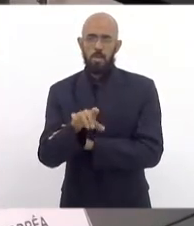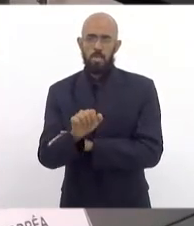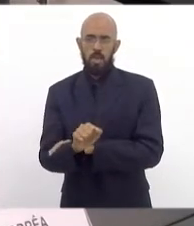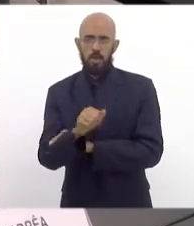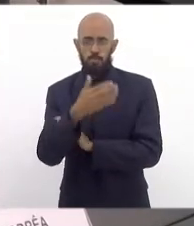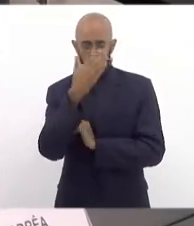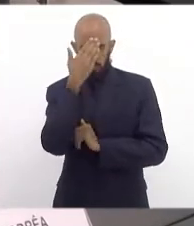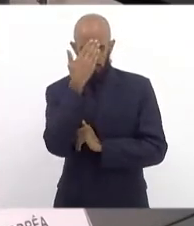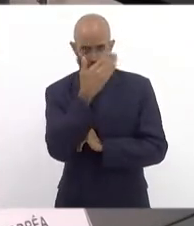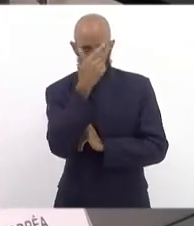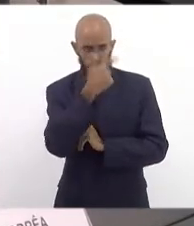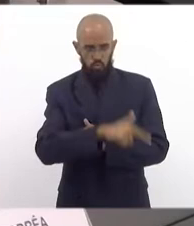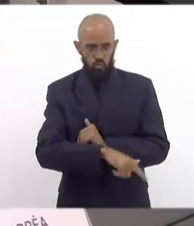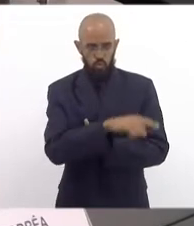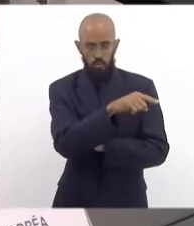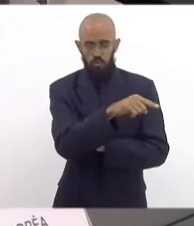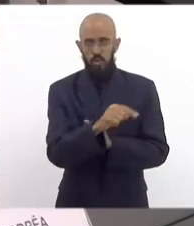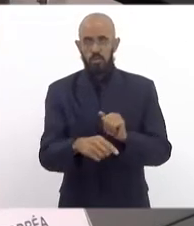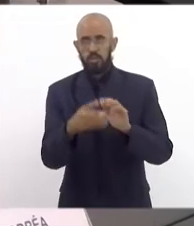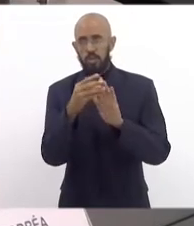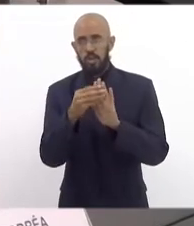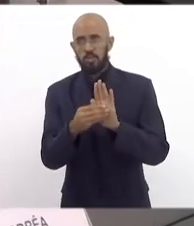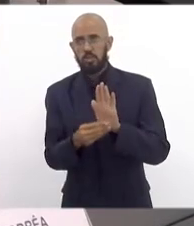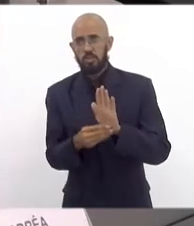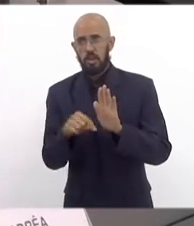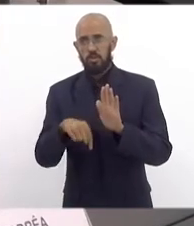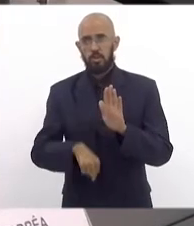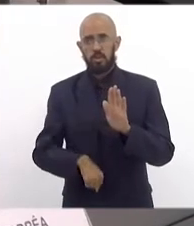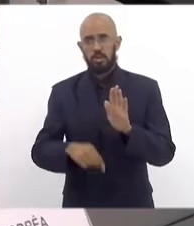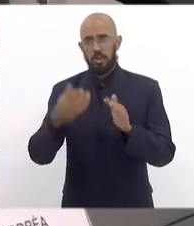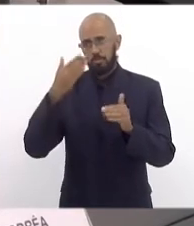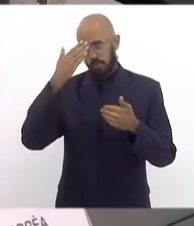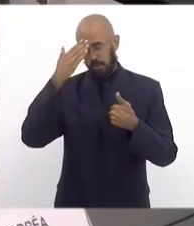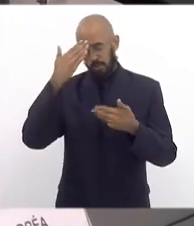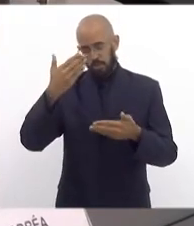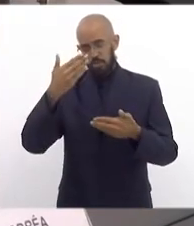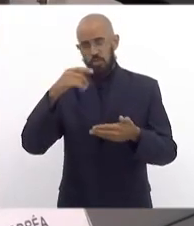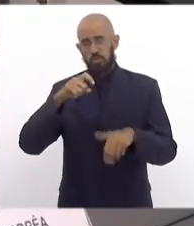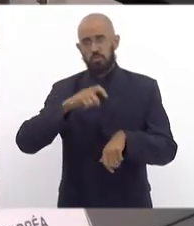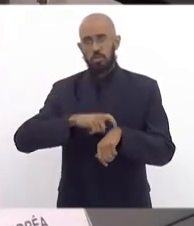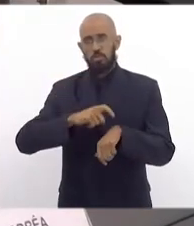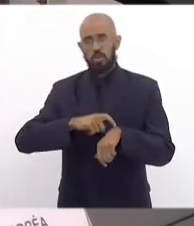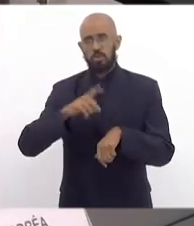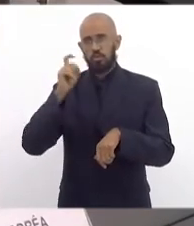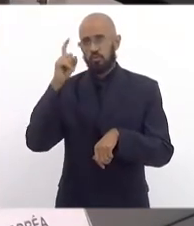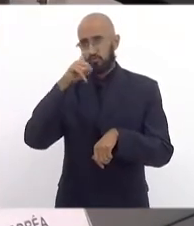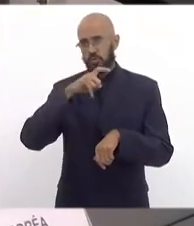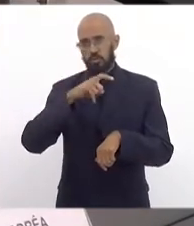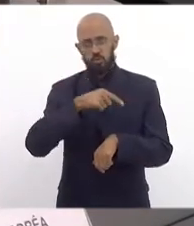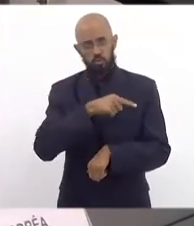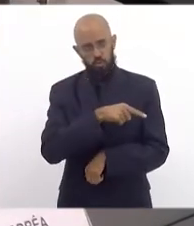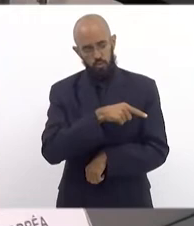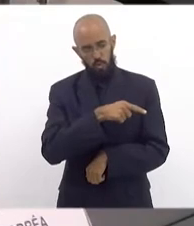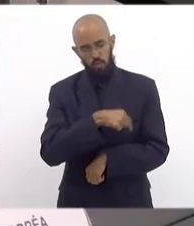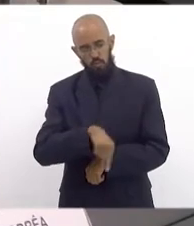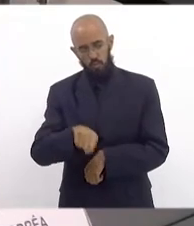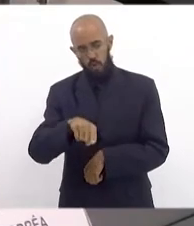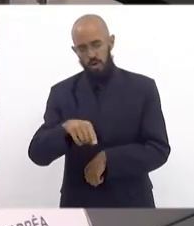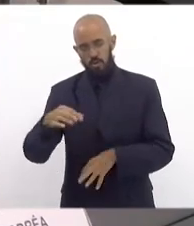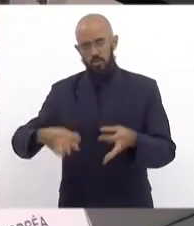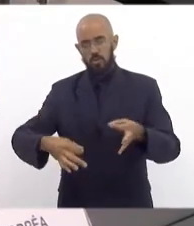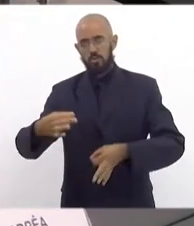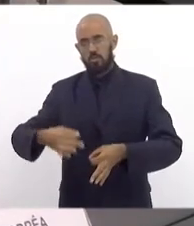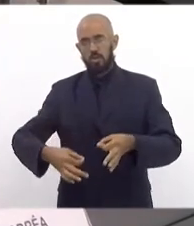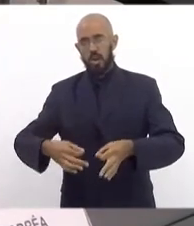fácil esses público e fique nos anais dessa casa né A minha gratidão no momento difícil da minha vida o senhor ter ido ao tribunal